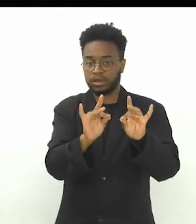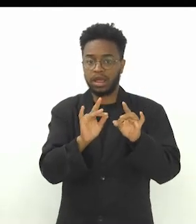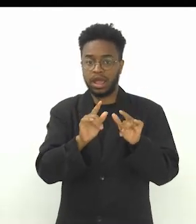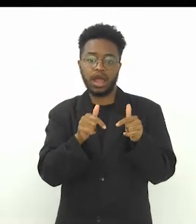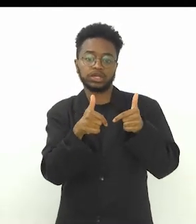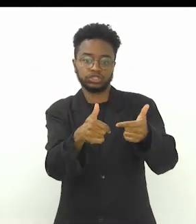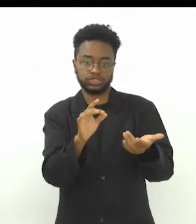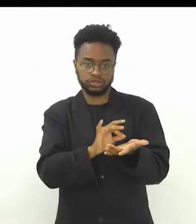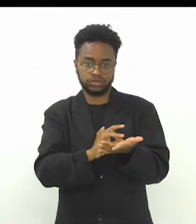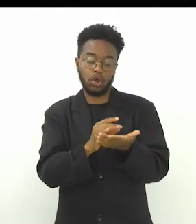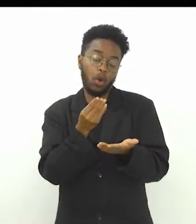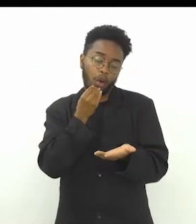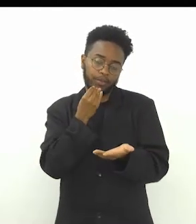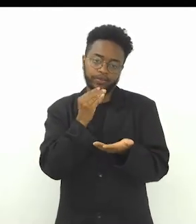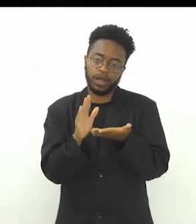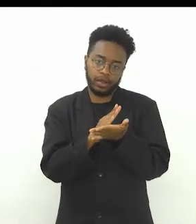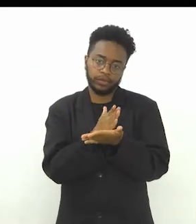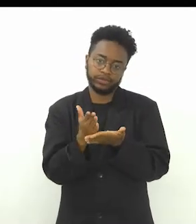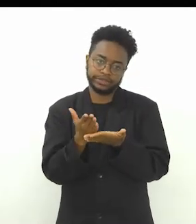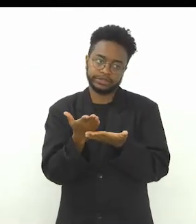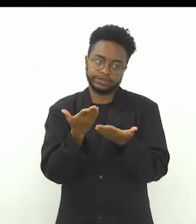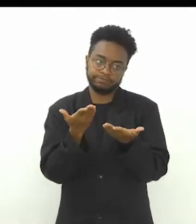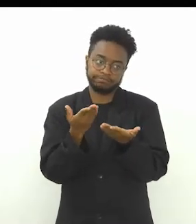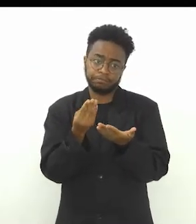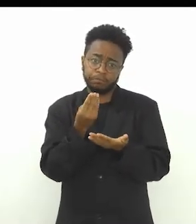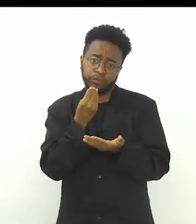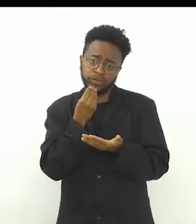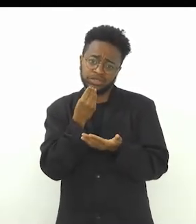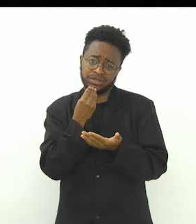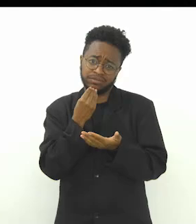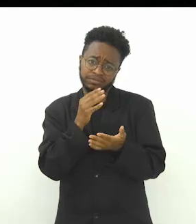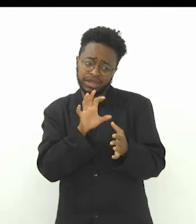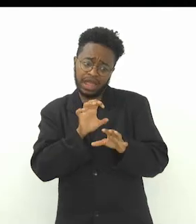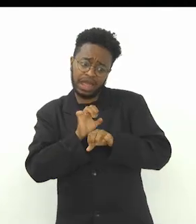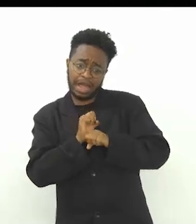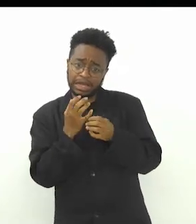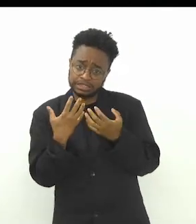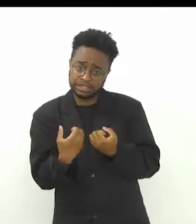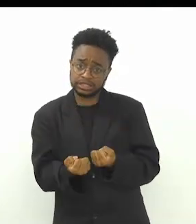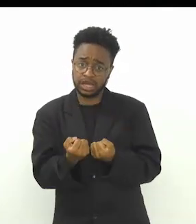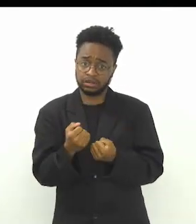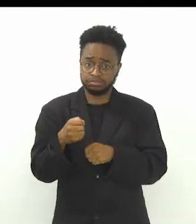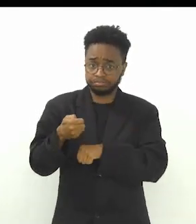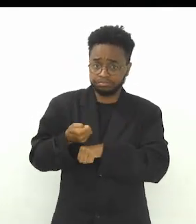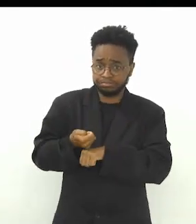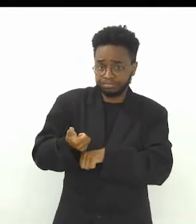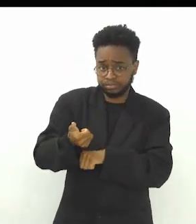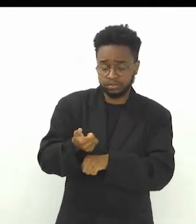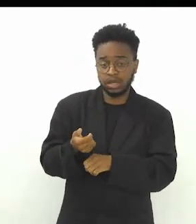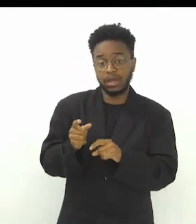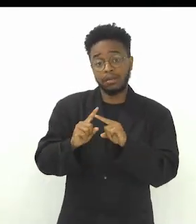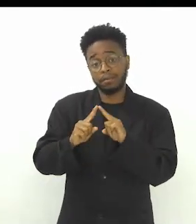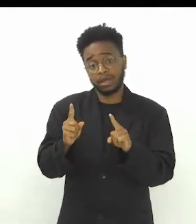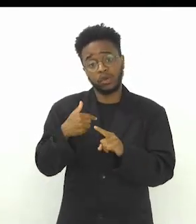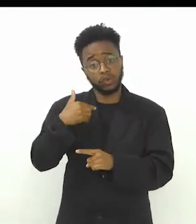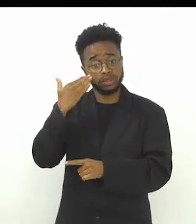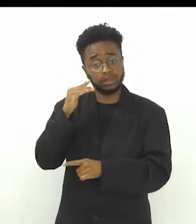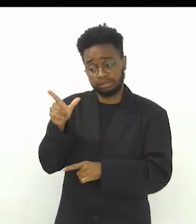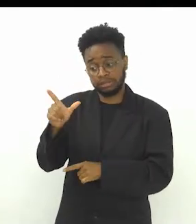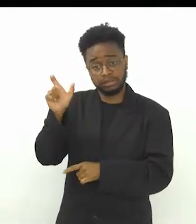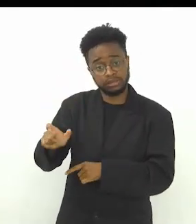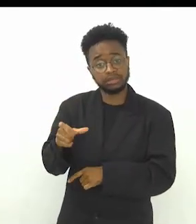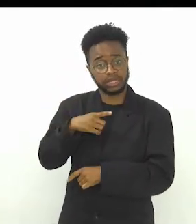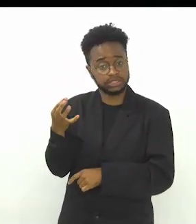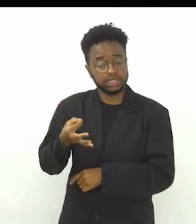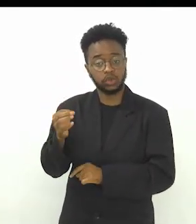que não poderiam, eu acho que eles poderiam até absorver um pouco mais de tantos profissionais. Mas eu também entendo que ele tem a